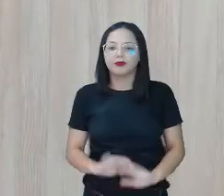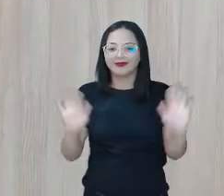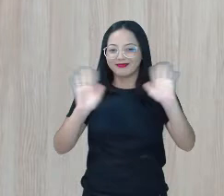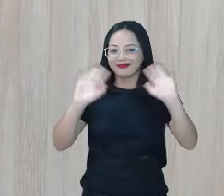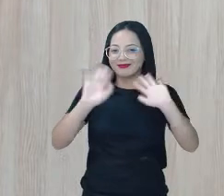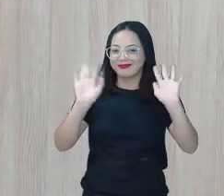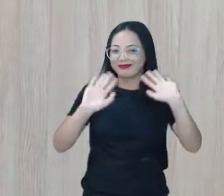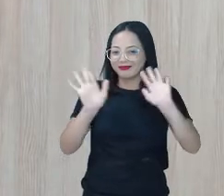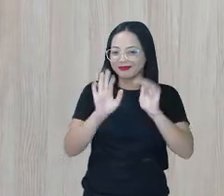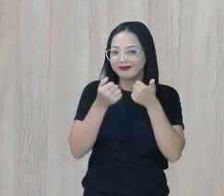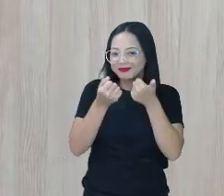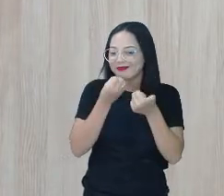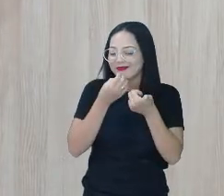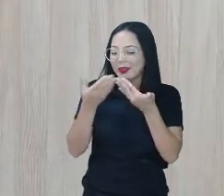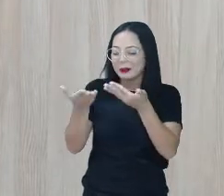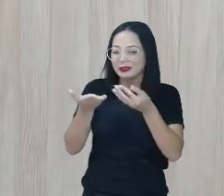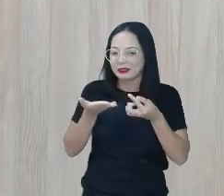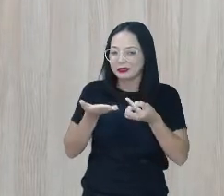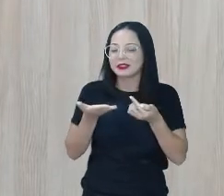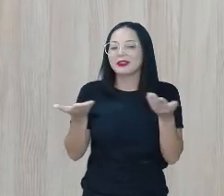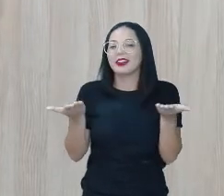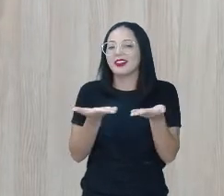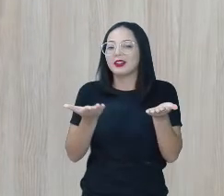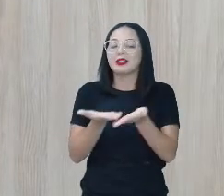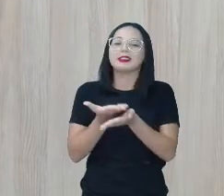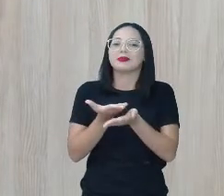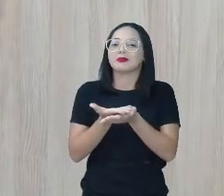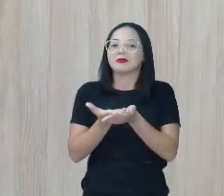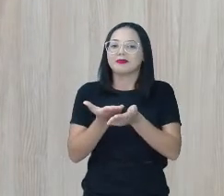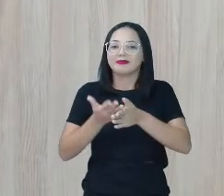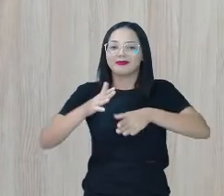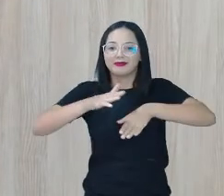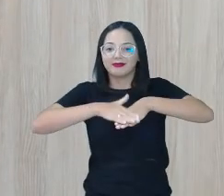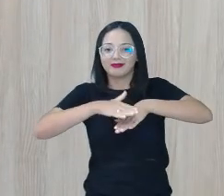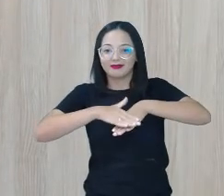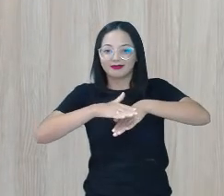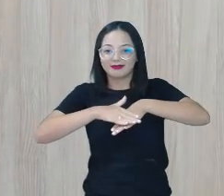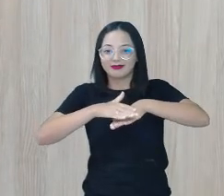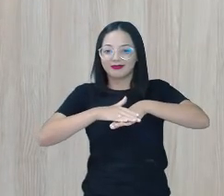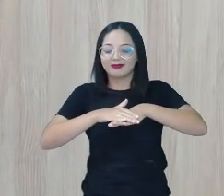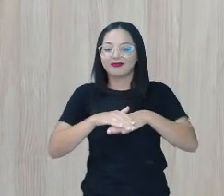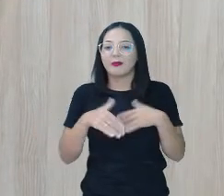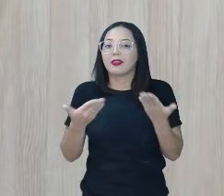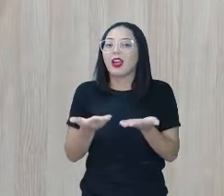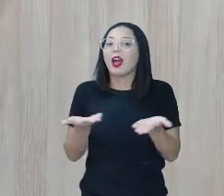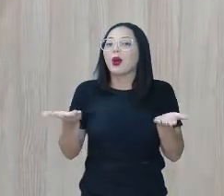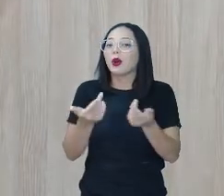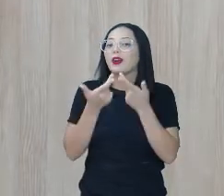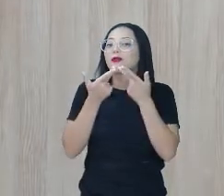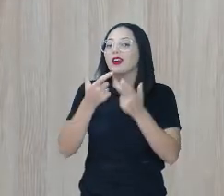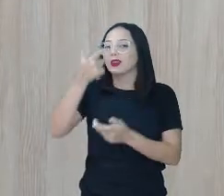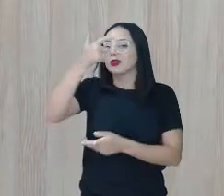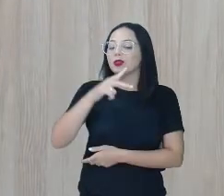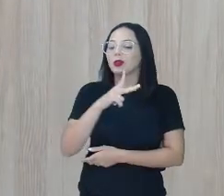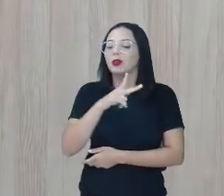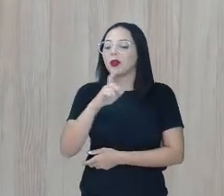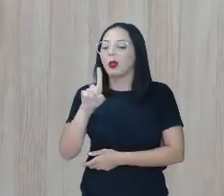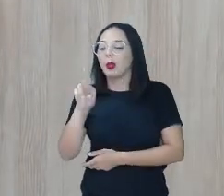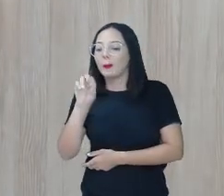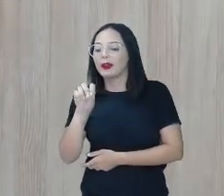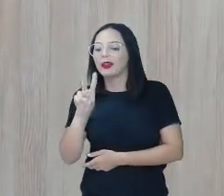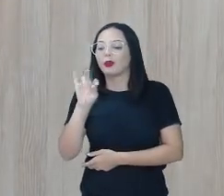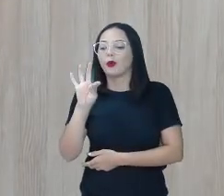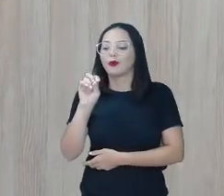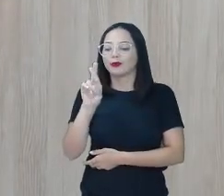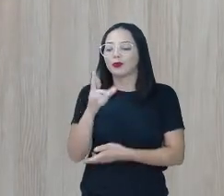Fala galerinha, seja muito bem-vindo a mais uma aula de matemática. Aqui quem vos fala é Pedro Vitor e